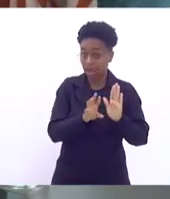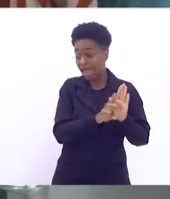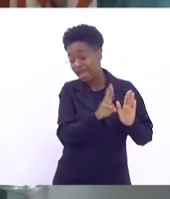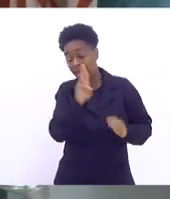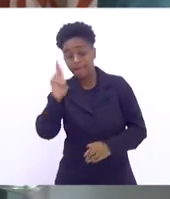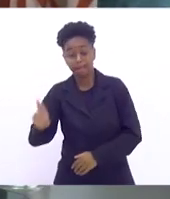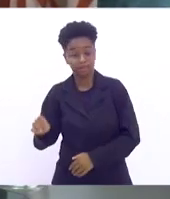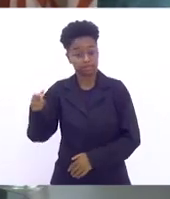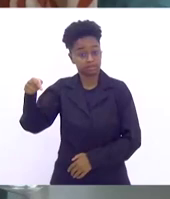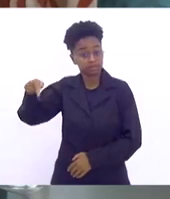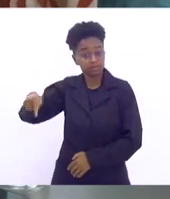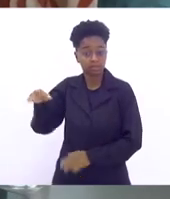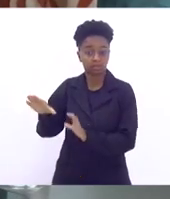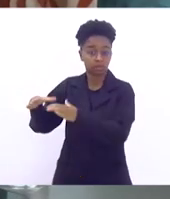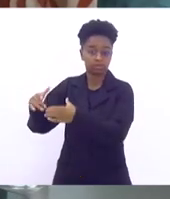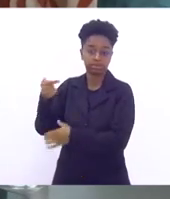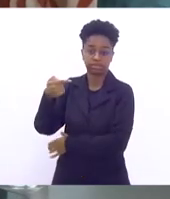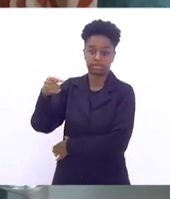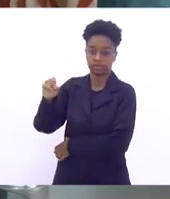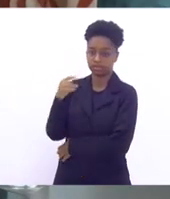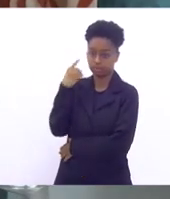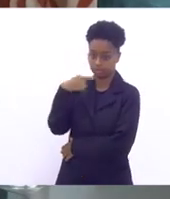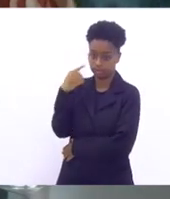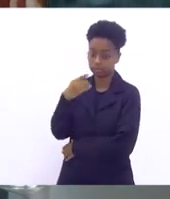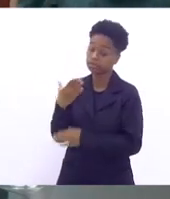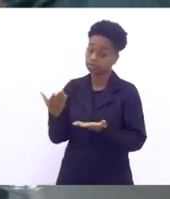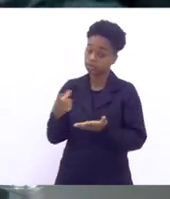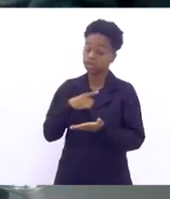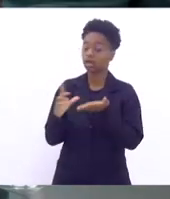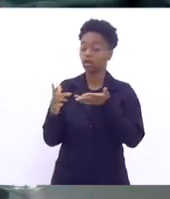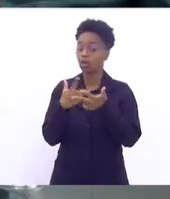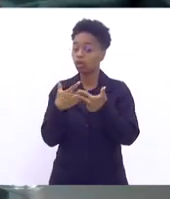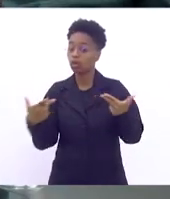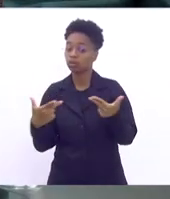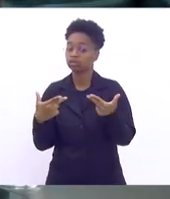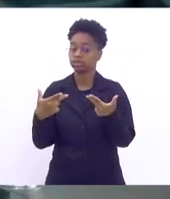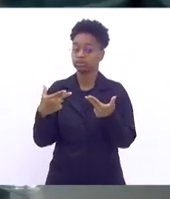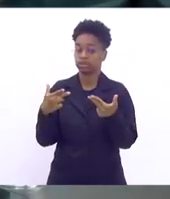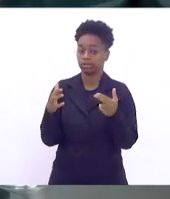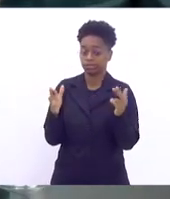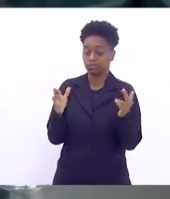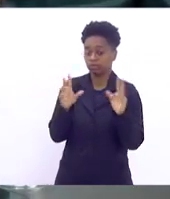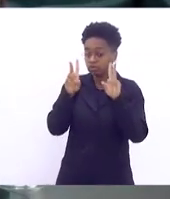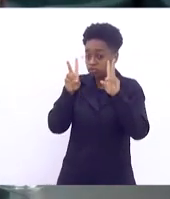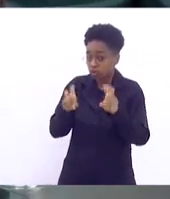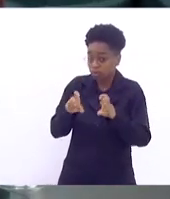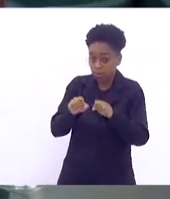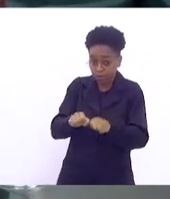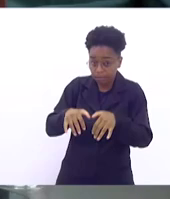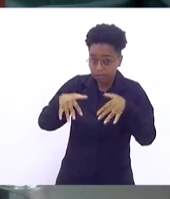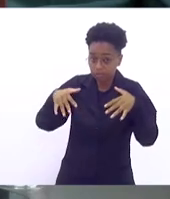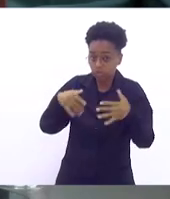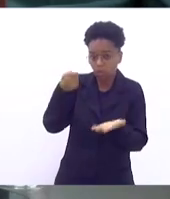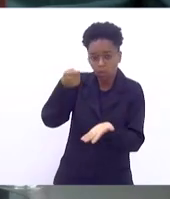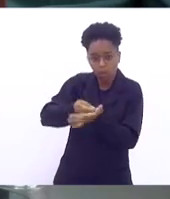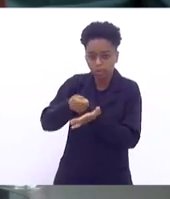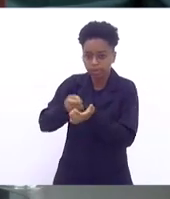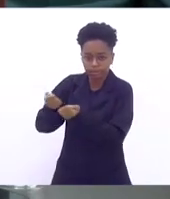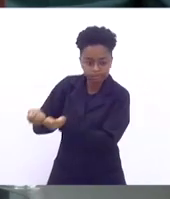questões de organização do Parlamento que Obrigatoriamente passam pela mesa